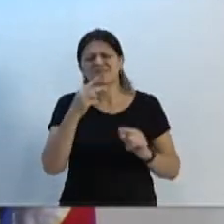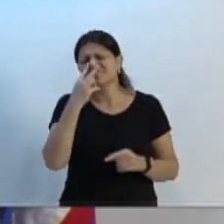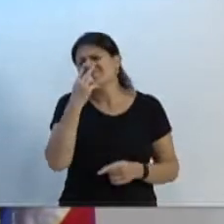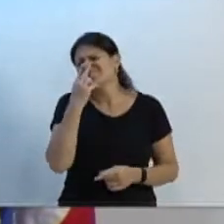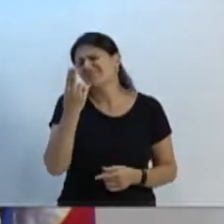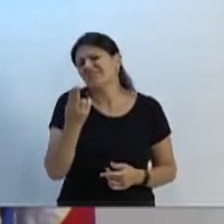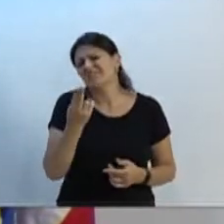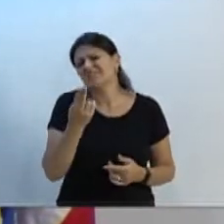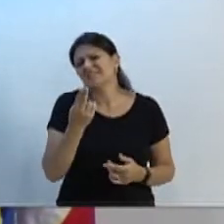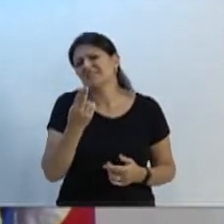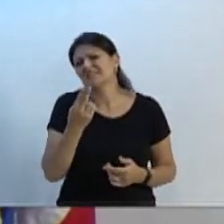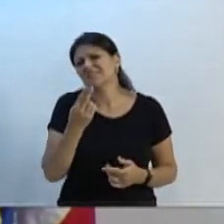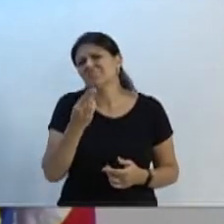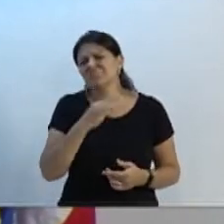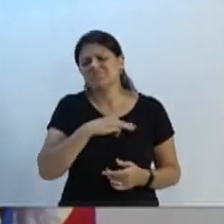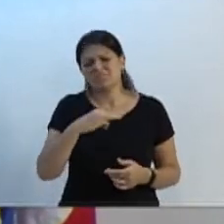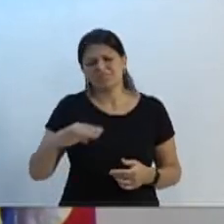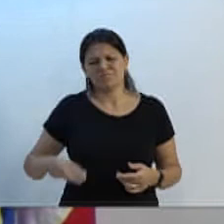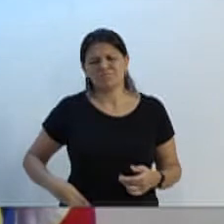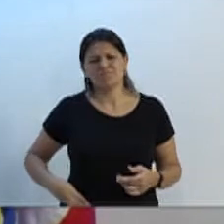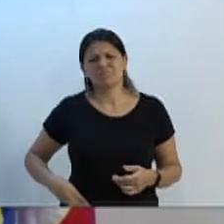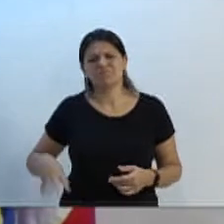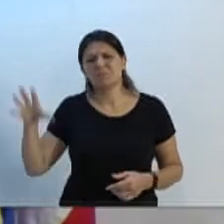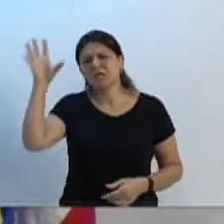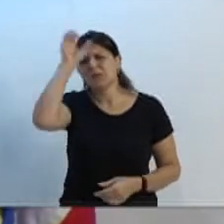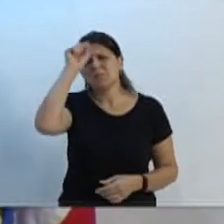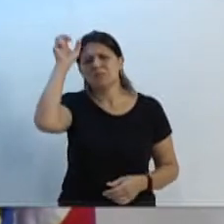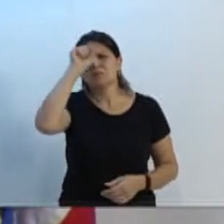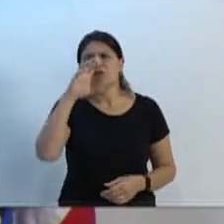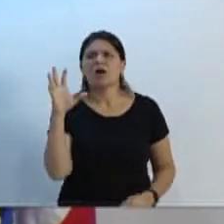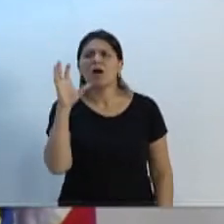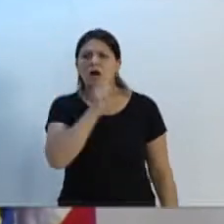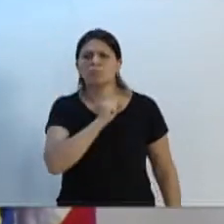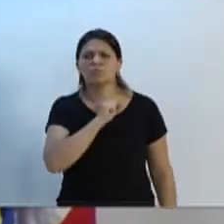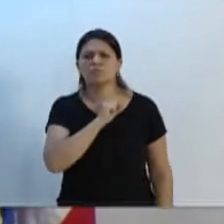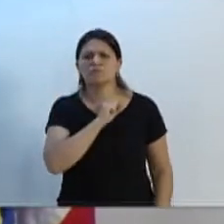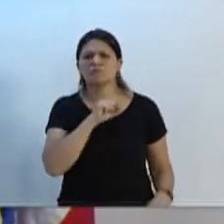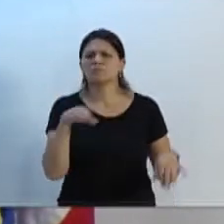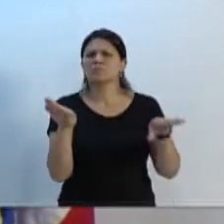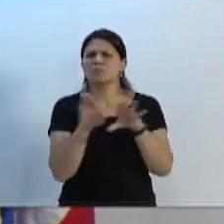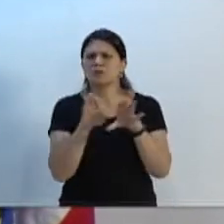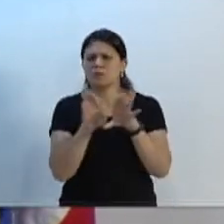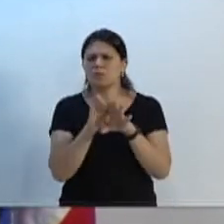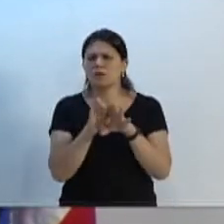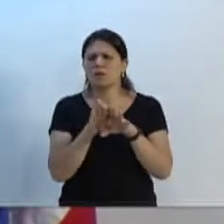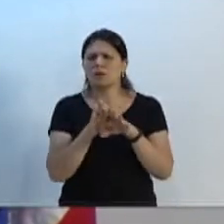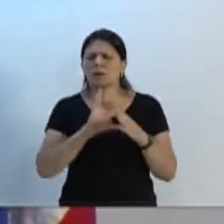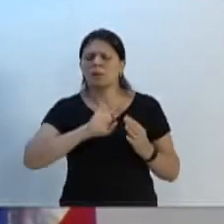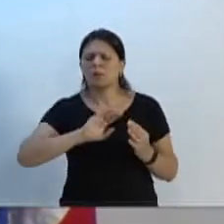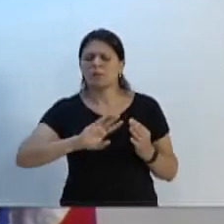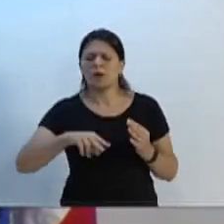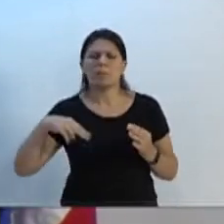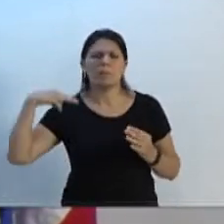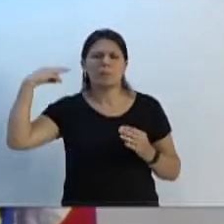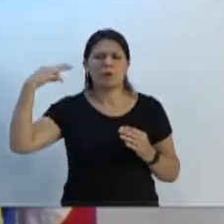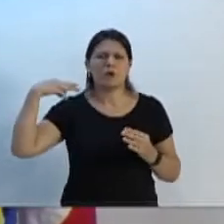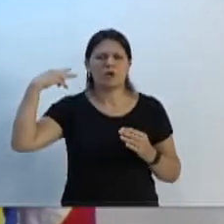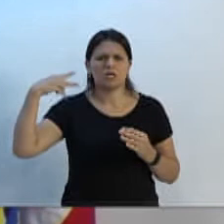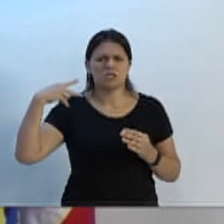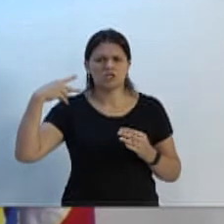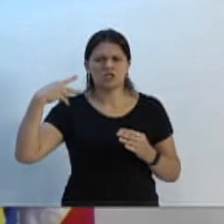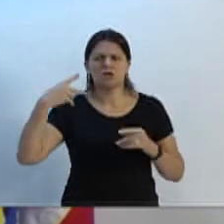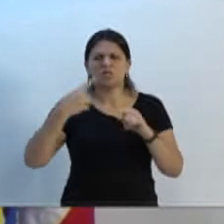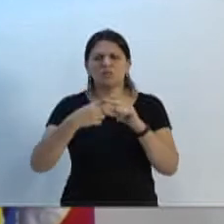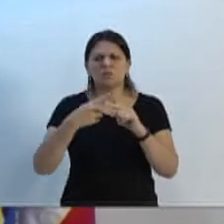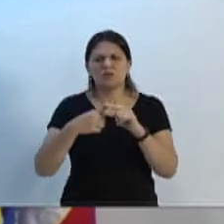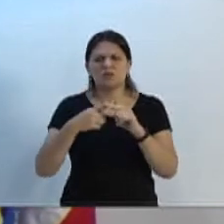que o ministro tarcísio aprender o rapidamente também as questões políticas porque vira que prometeu uma